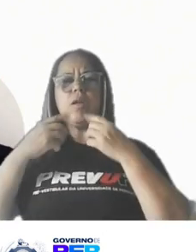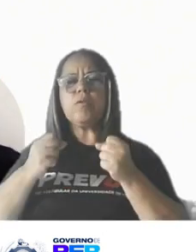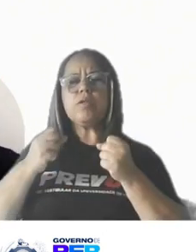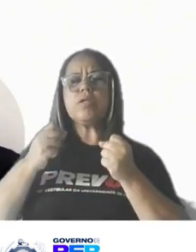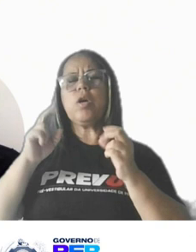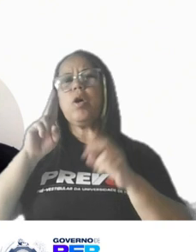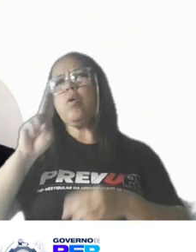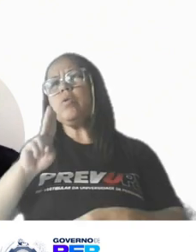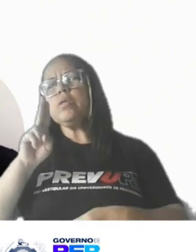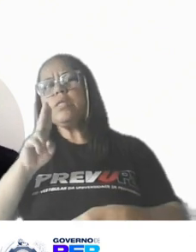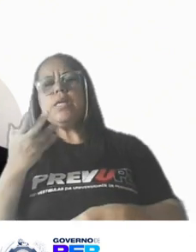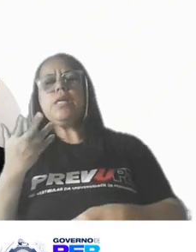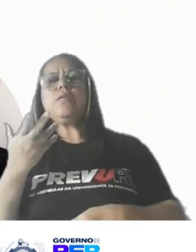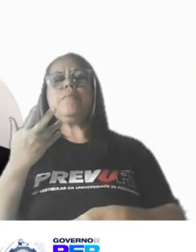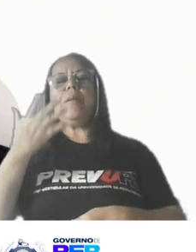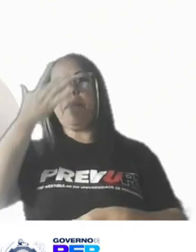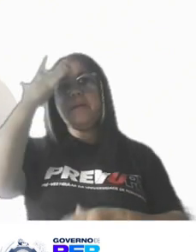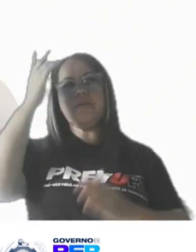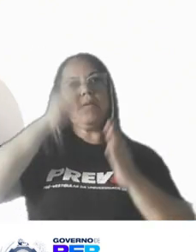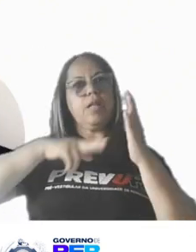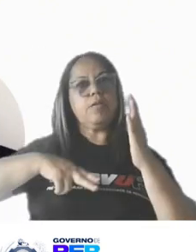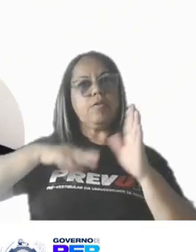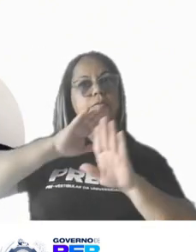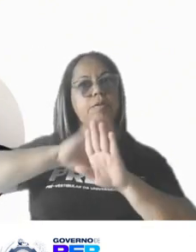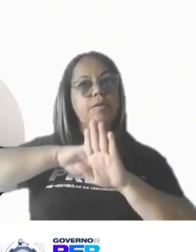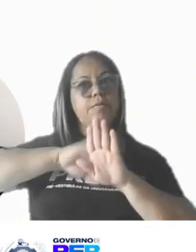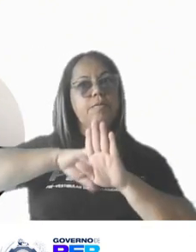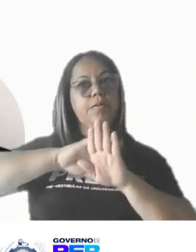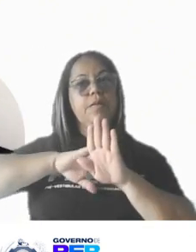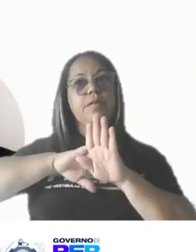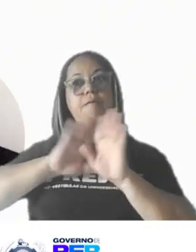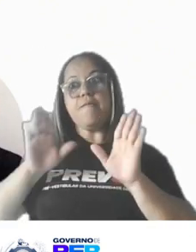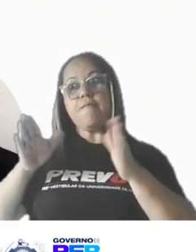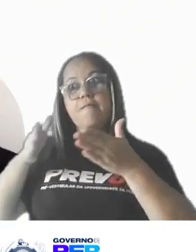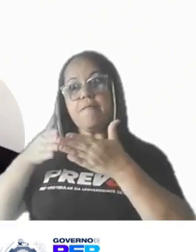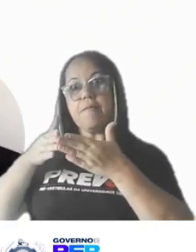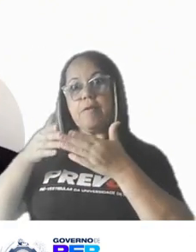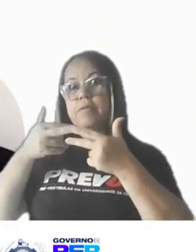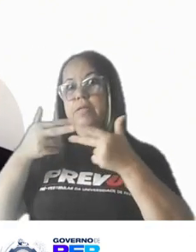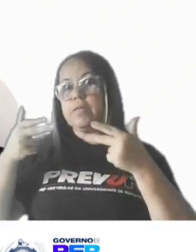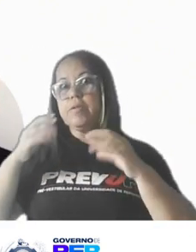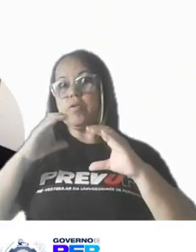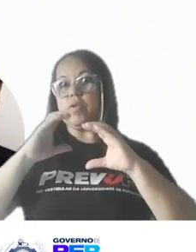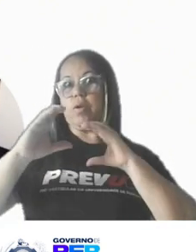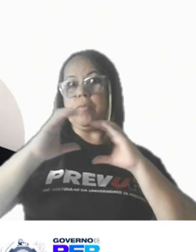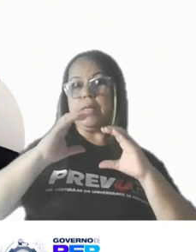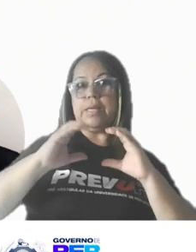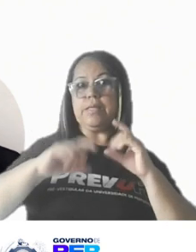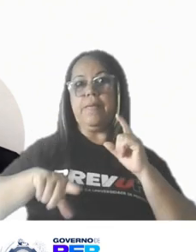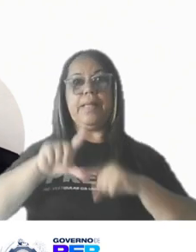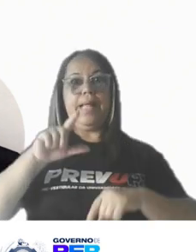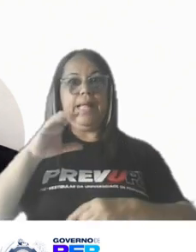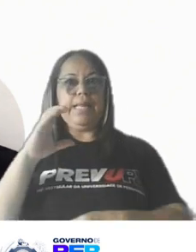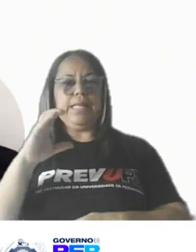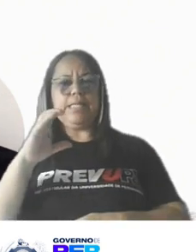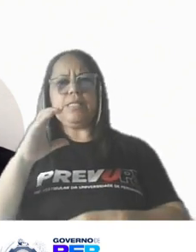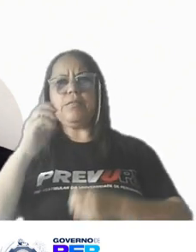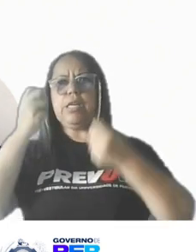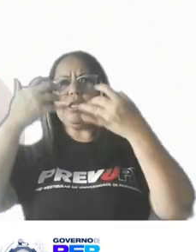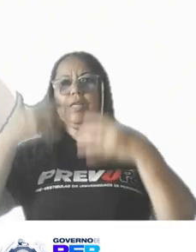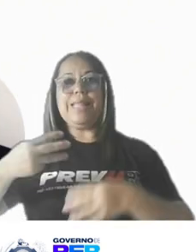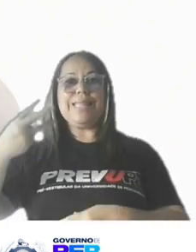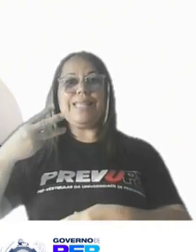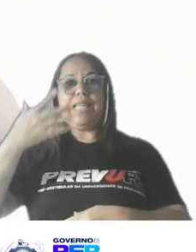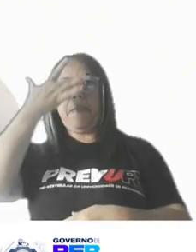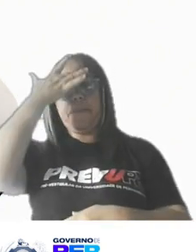pelo autor, como as figuras de linguagem, com foco no elemento comunicativo da mensagem. A letra C, escrita na